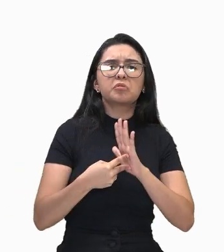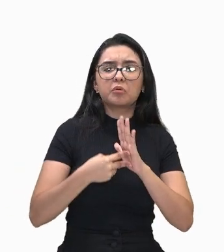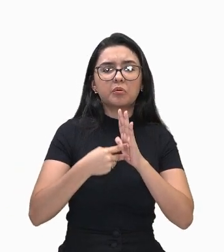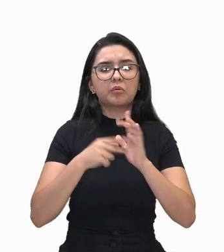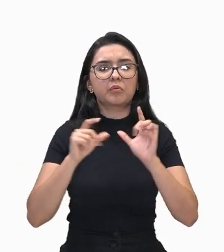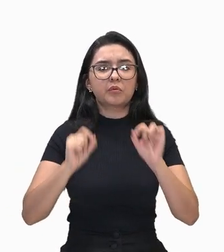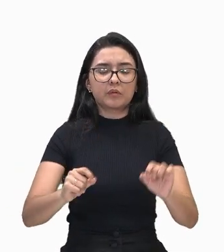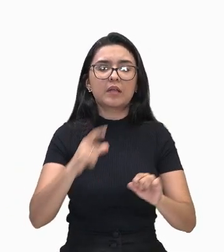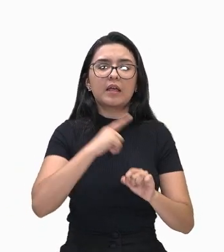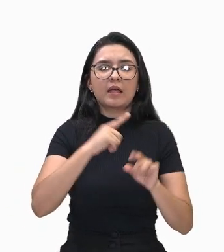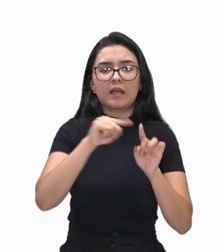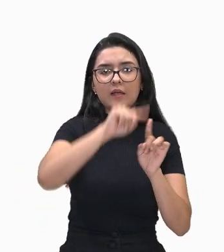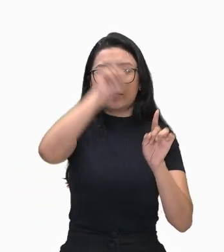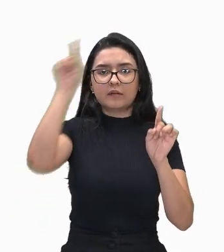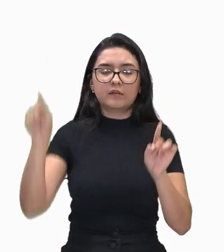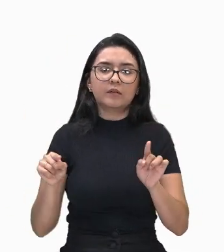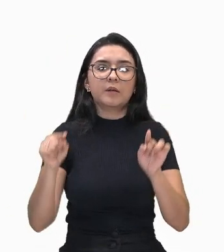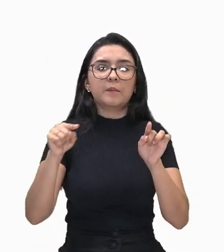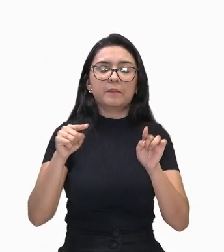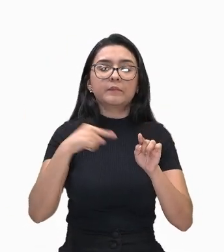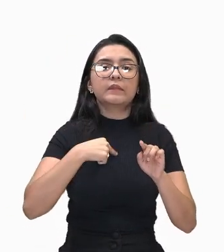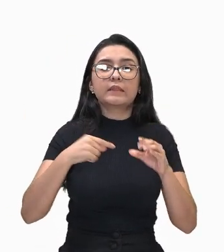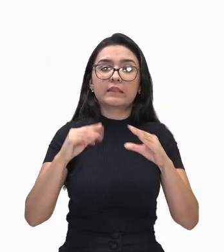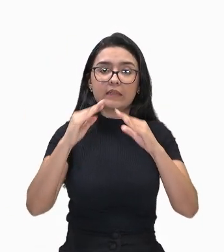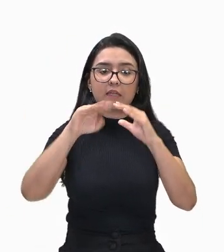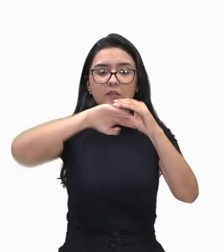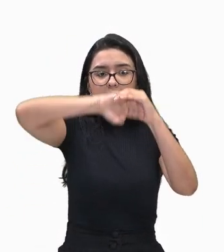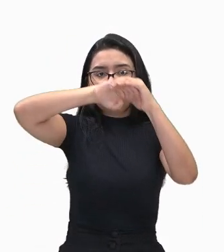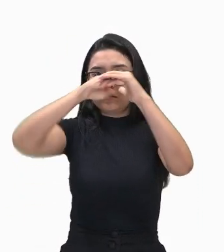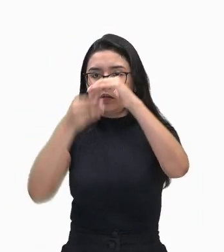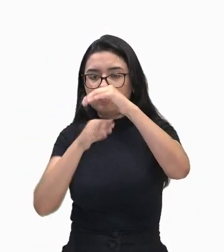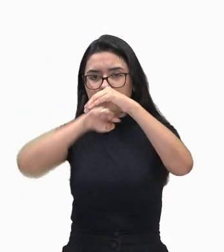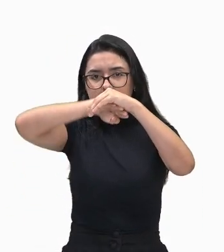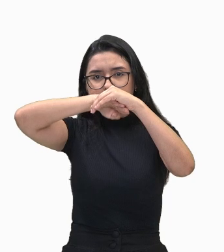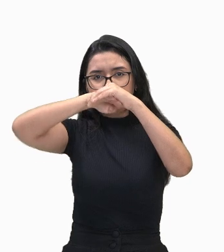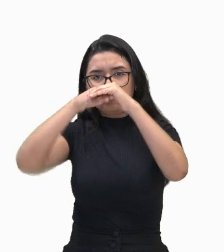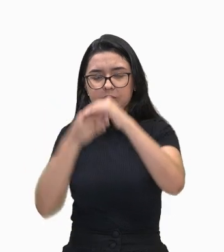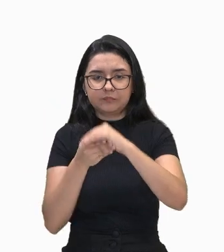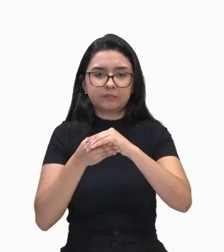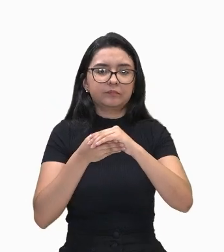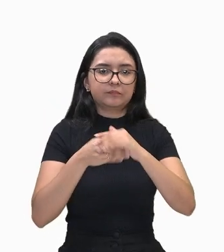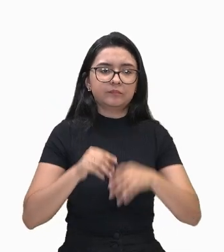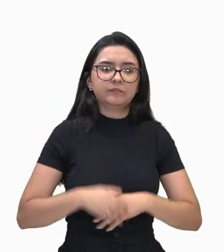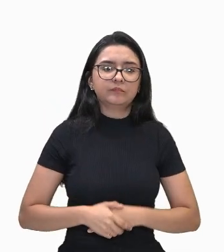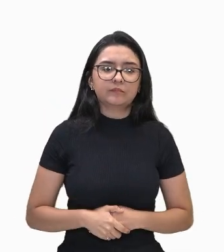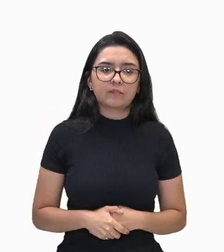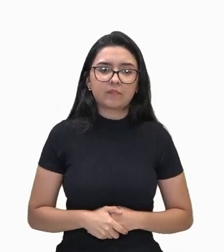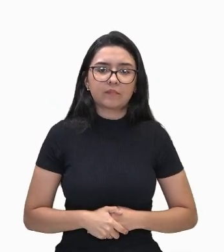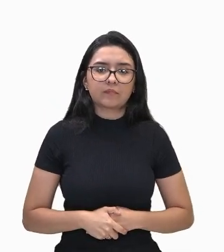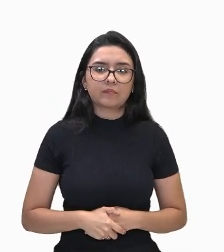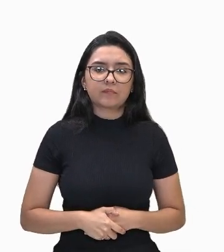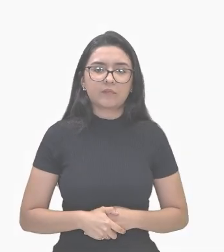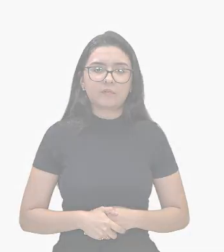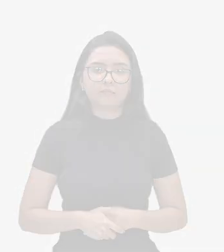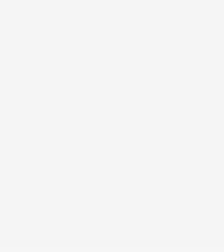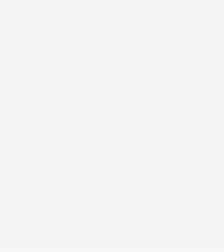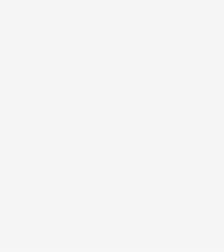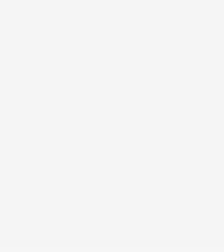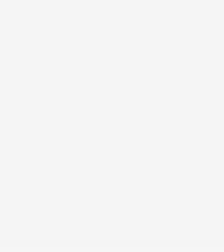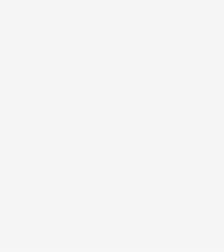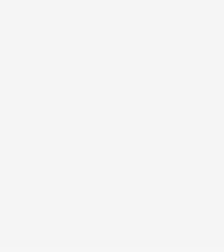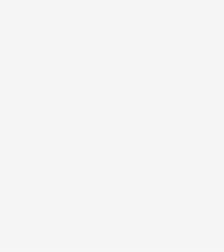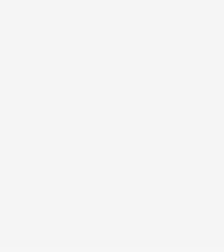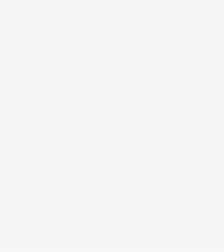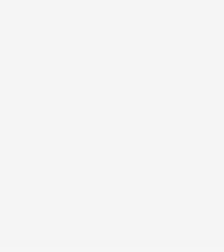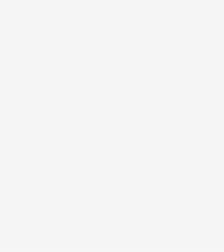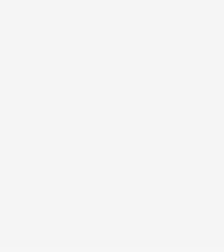parte redonda no teto das igrejas. Paredes grossas, como foi falado. Interior pouco adornado,